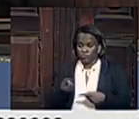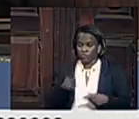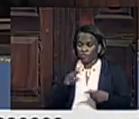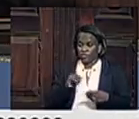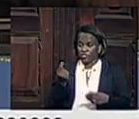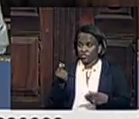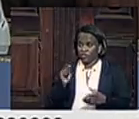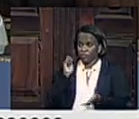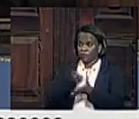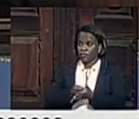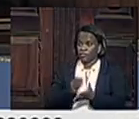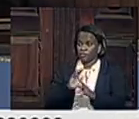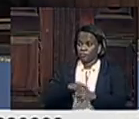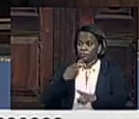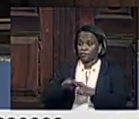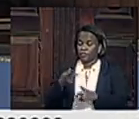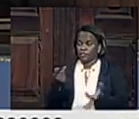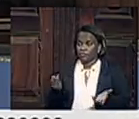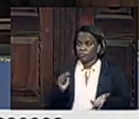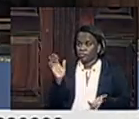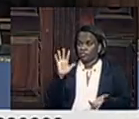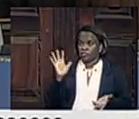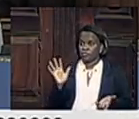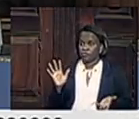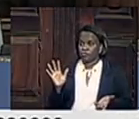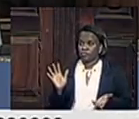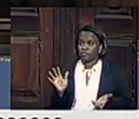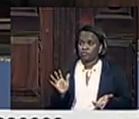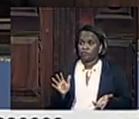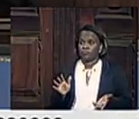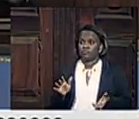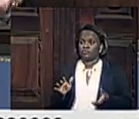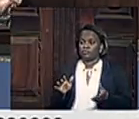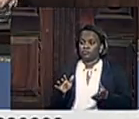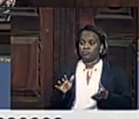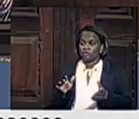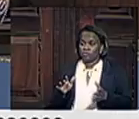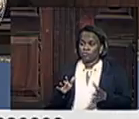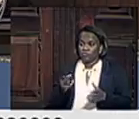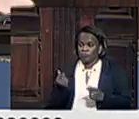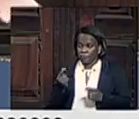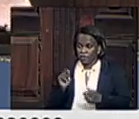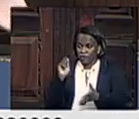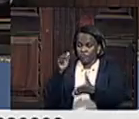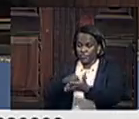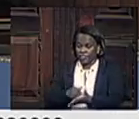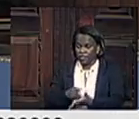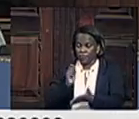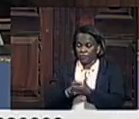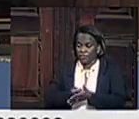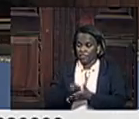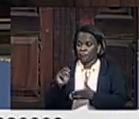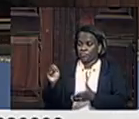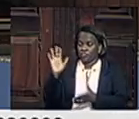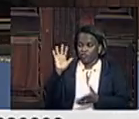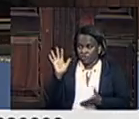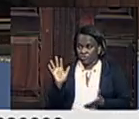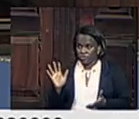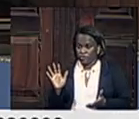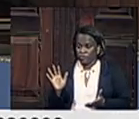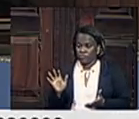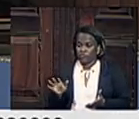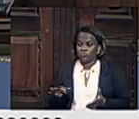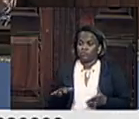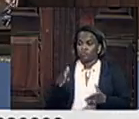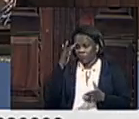preço dessas alíquotas do ICMS, você repassa para o preço do produto. O produto fica mais caro.